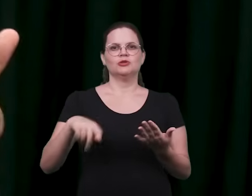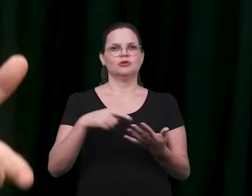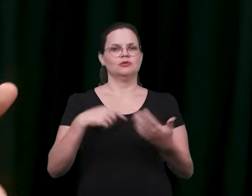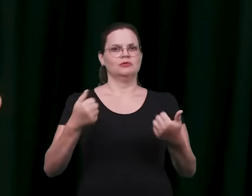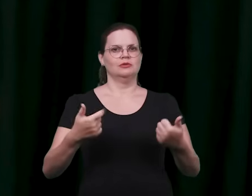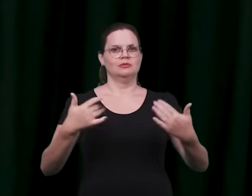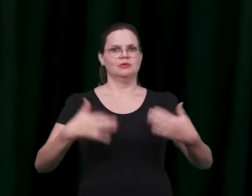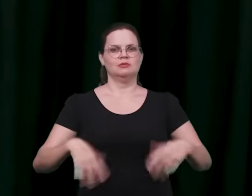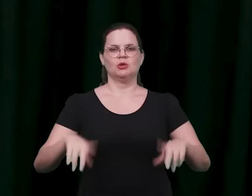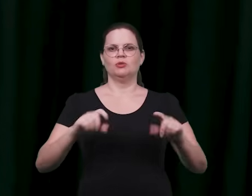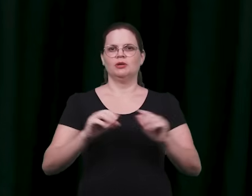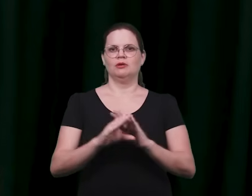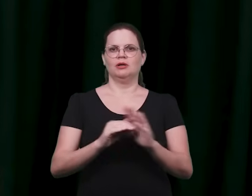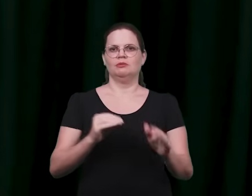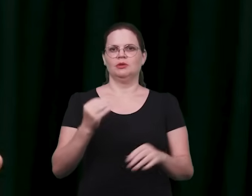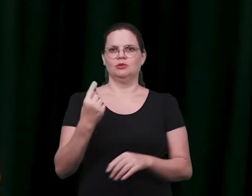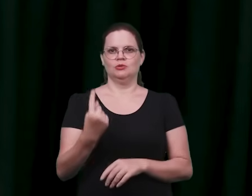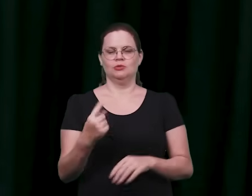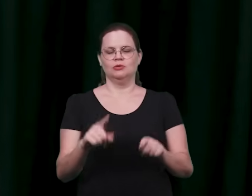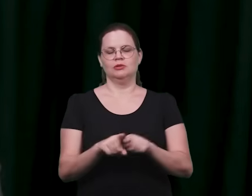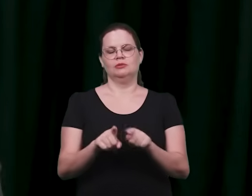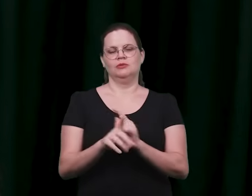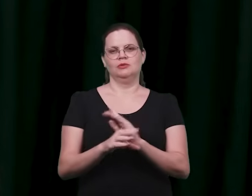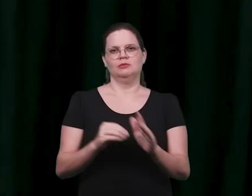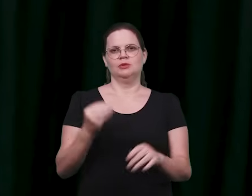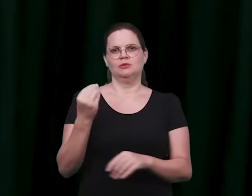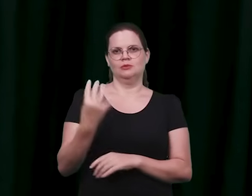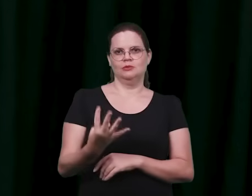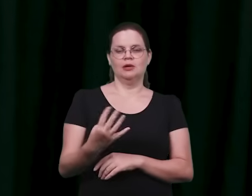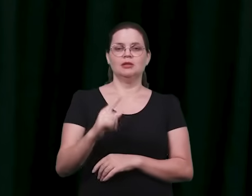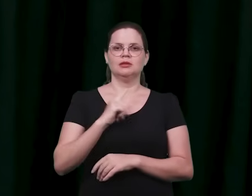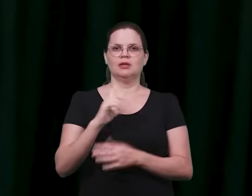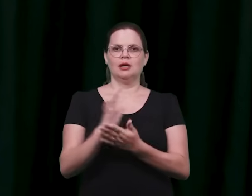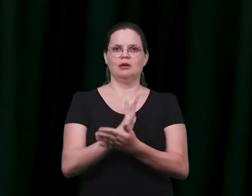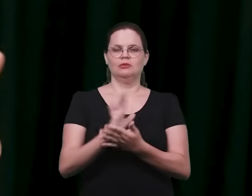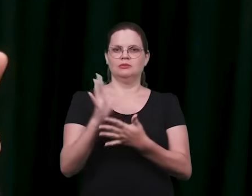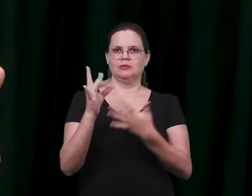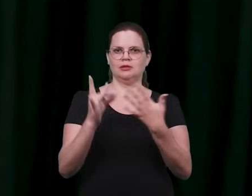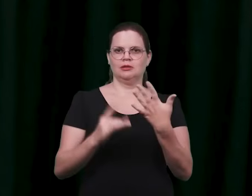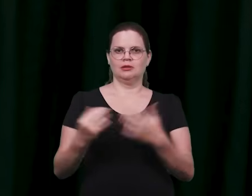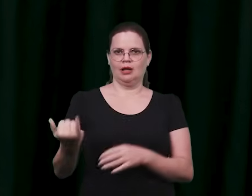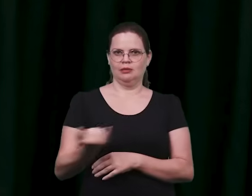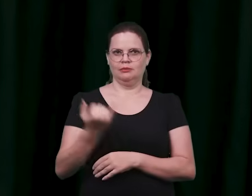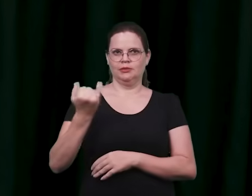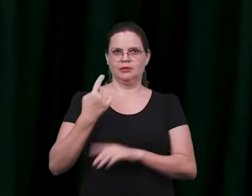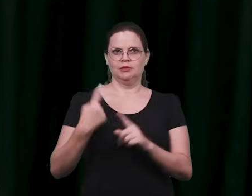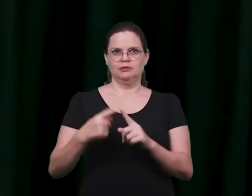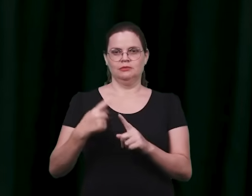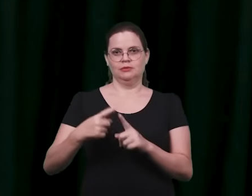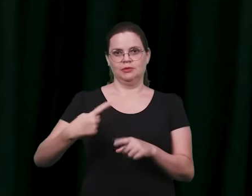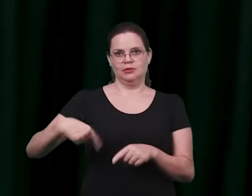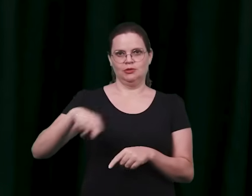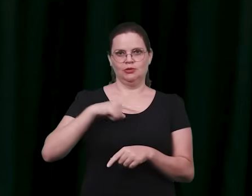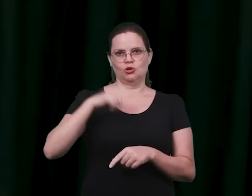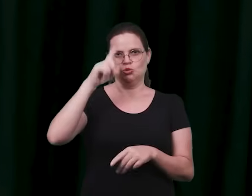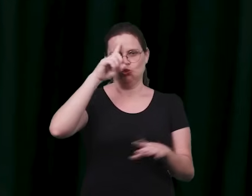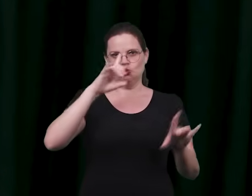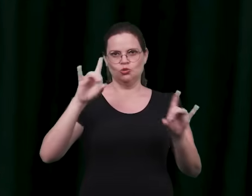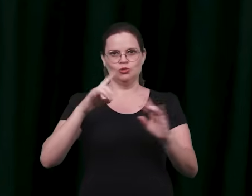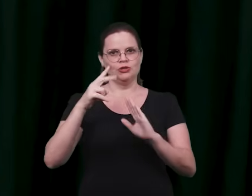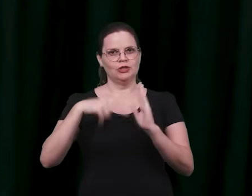o capítulo 4. E há uma colocação que é importante. Nós que estamos lendo, nos nossos